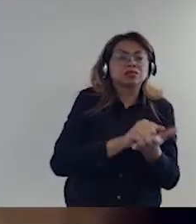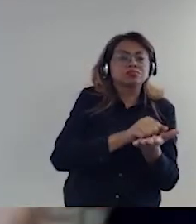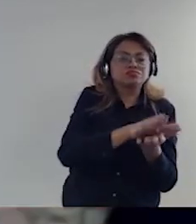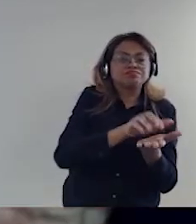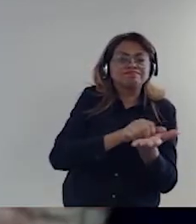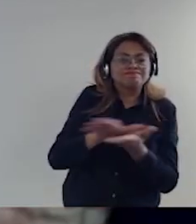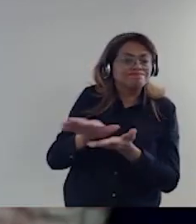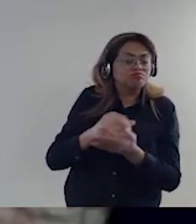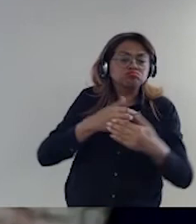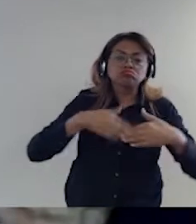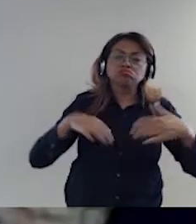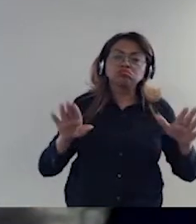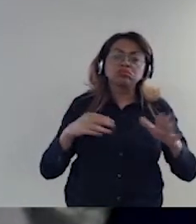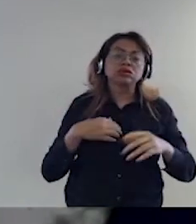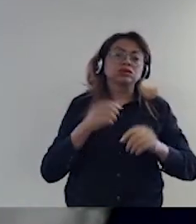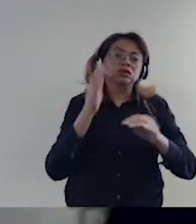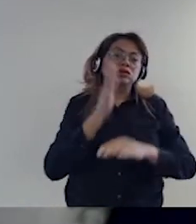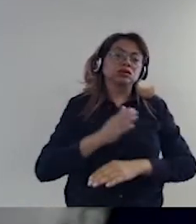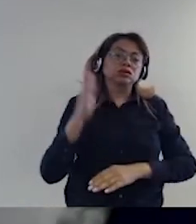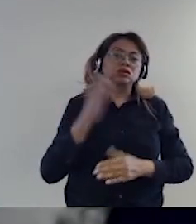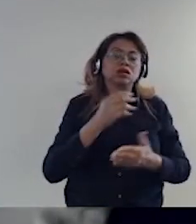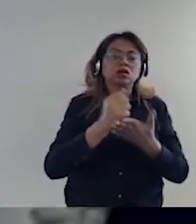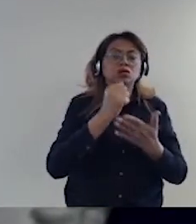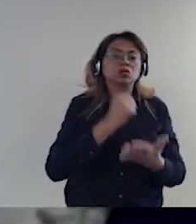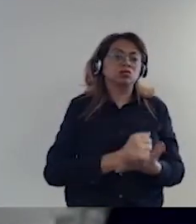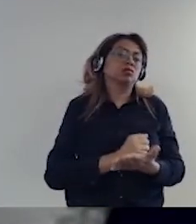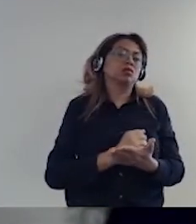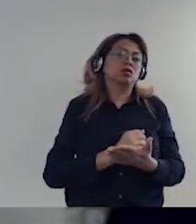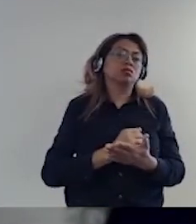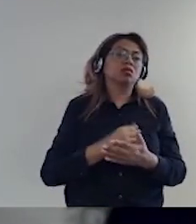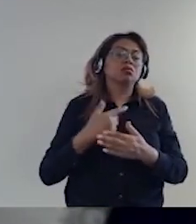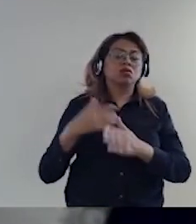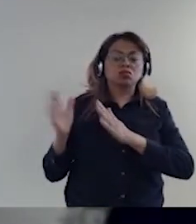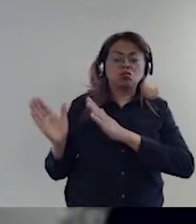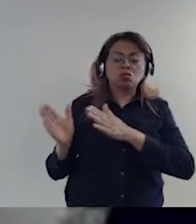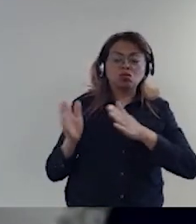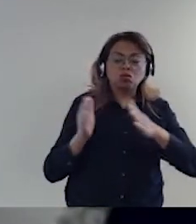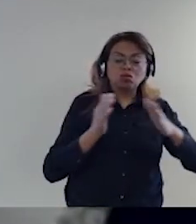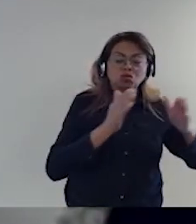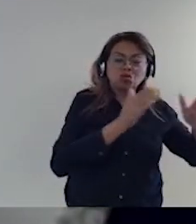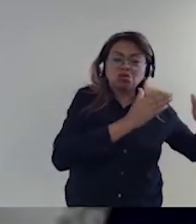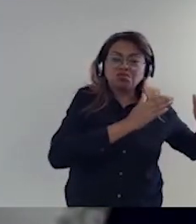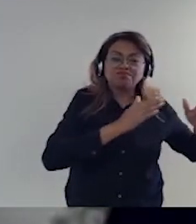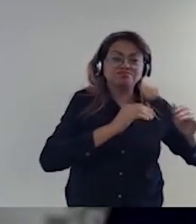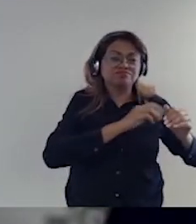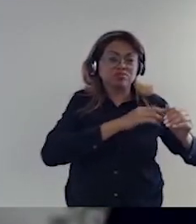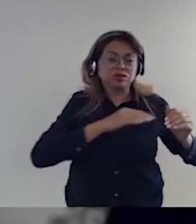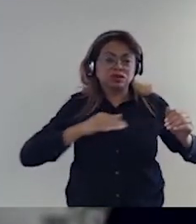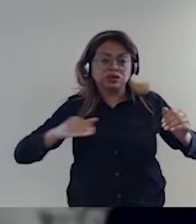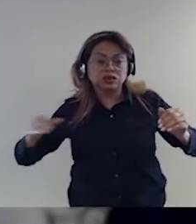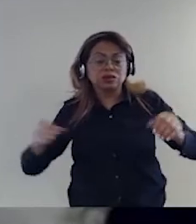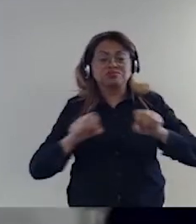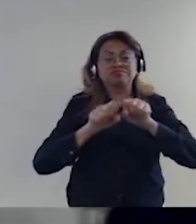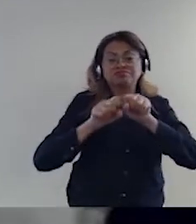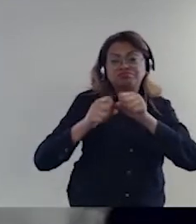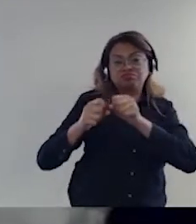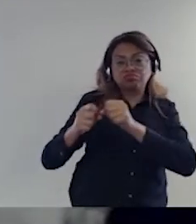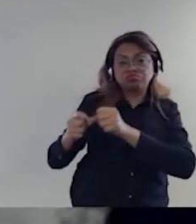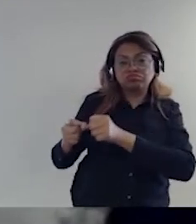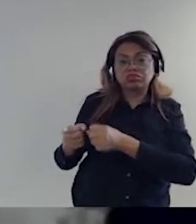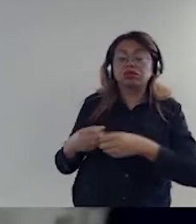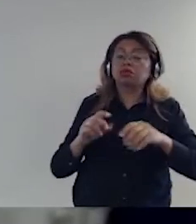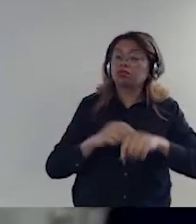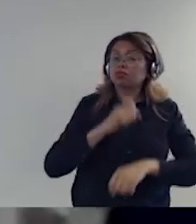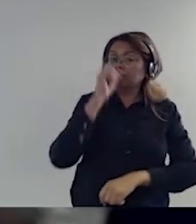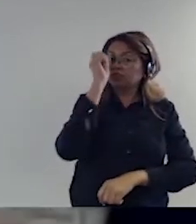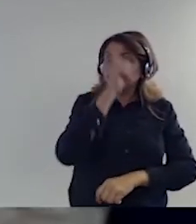a sua intervenção, nós temos fenómenos em cadeia extremamente complexos. Centrando-nos agora nos contratos. É